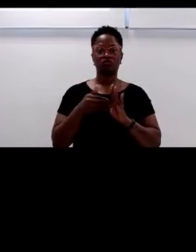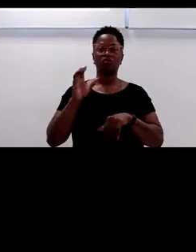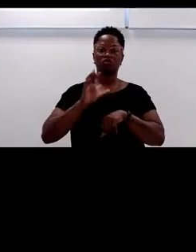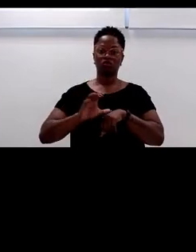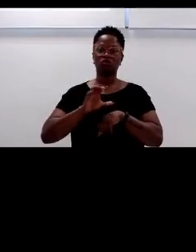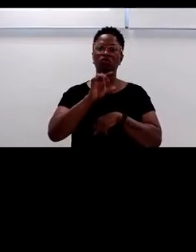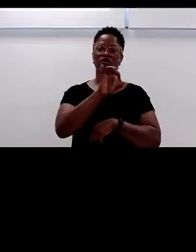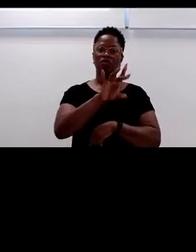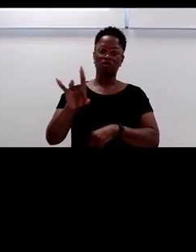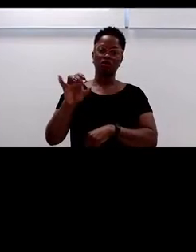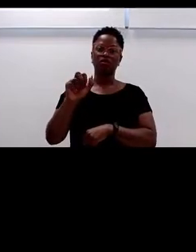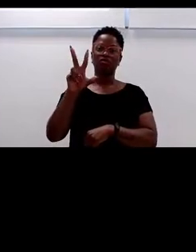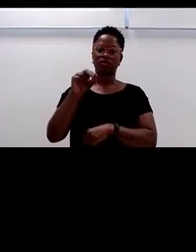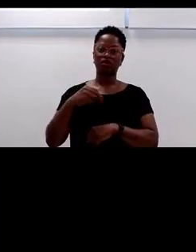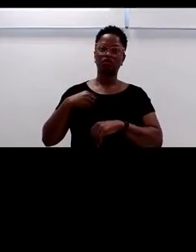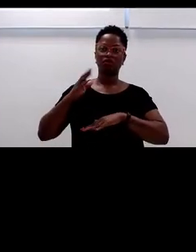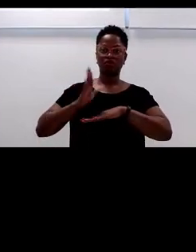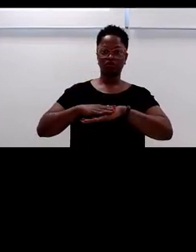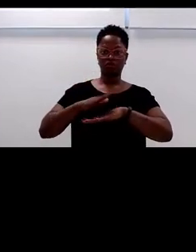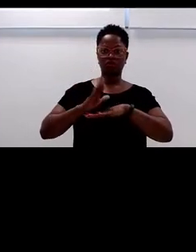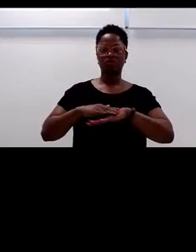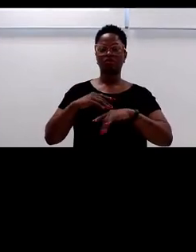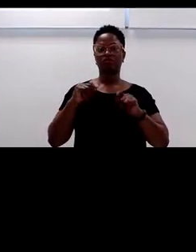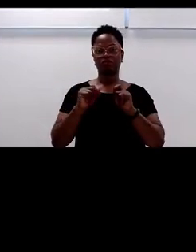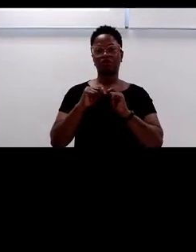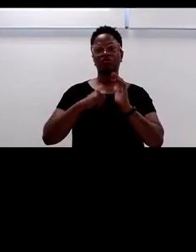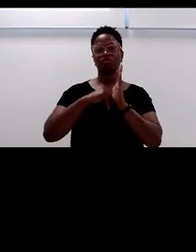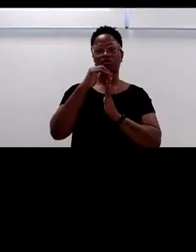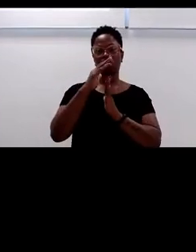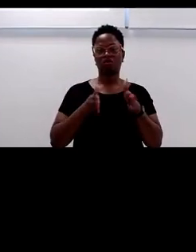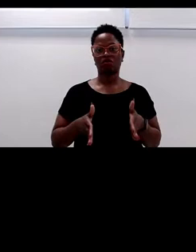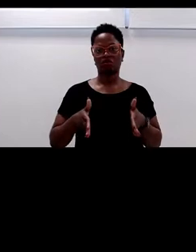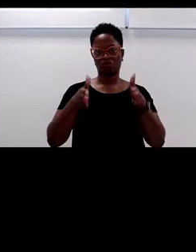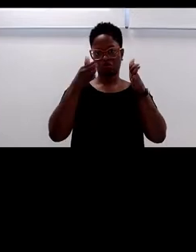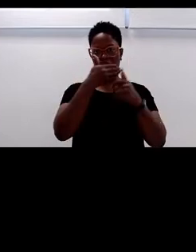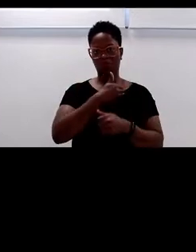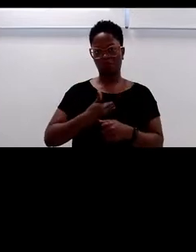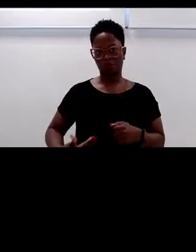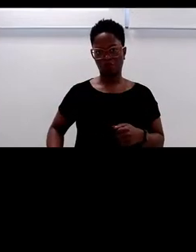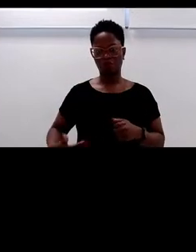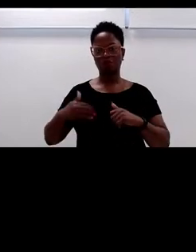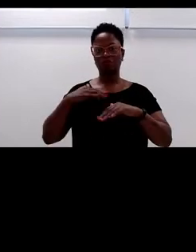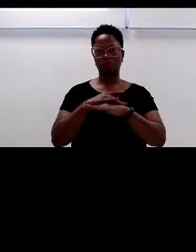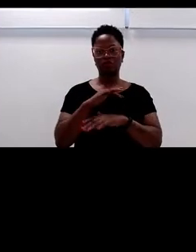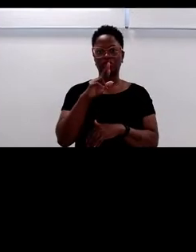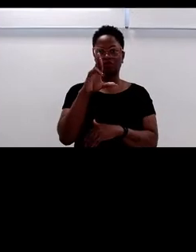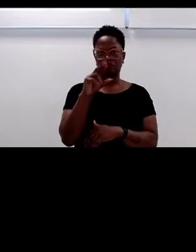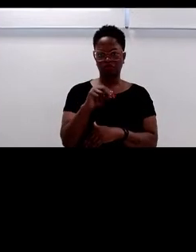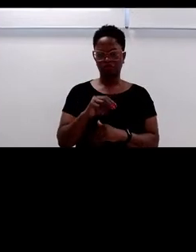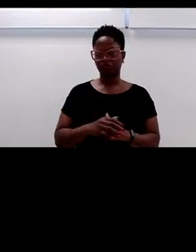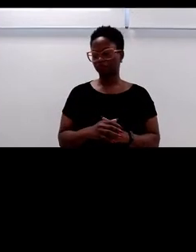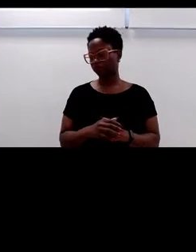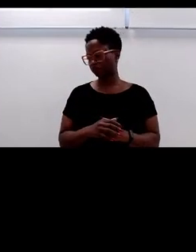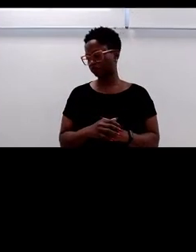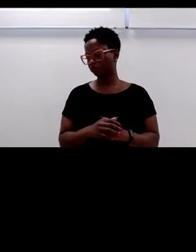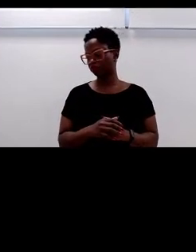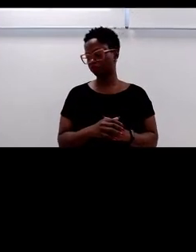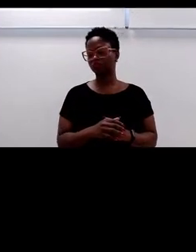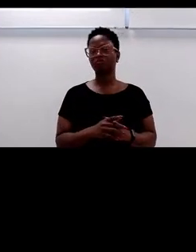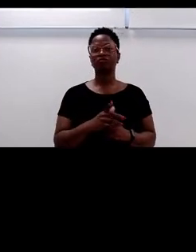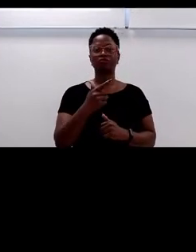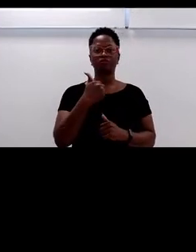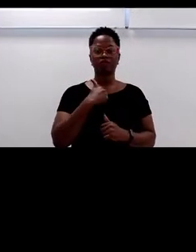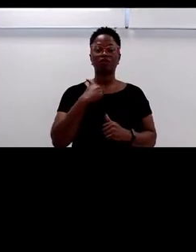aluno produziu um afresco em um edifício de uso público na cidade do Rio de Janeiro. Eu sou de Minas